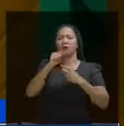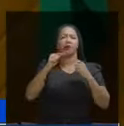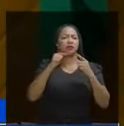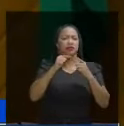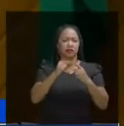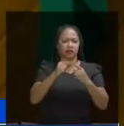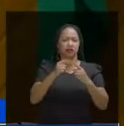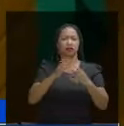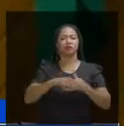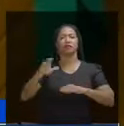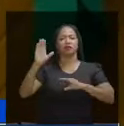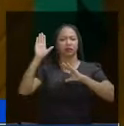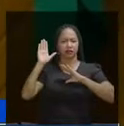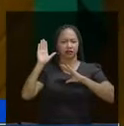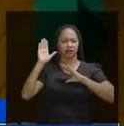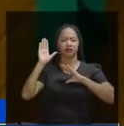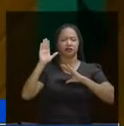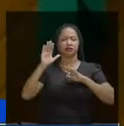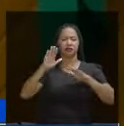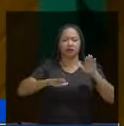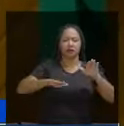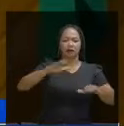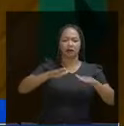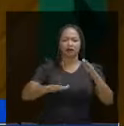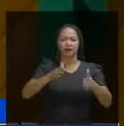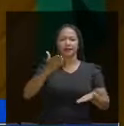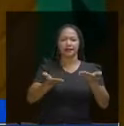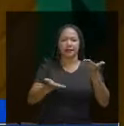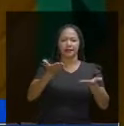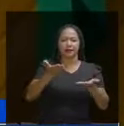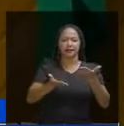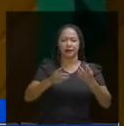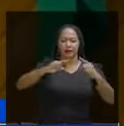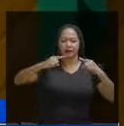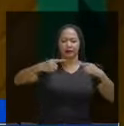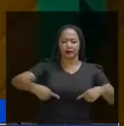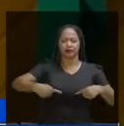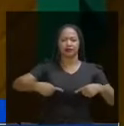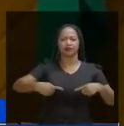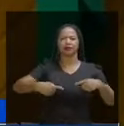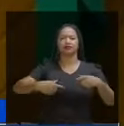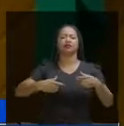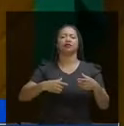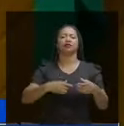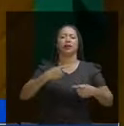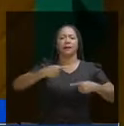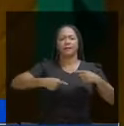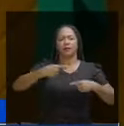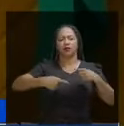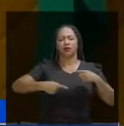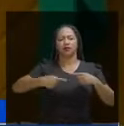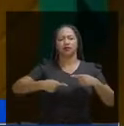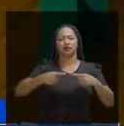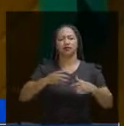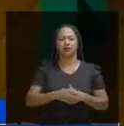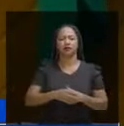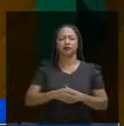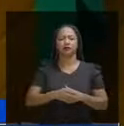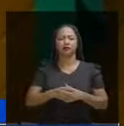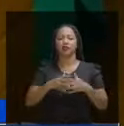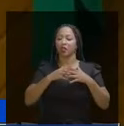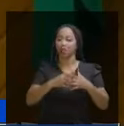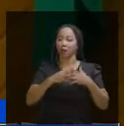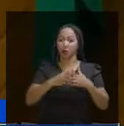potencial de colocar o candidato em desequilíbrio na disputa política. Neste ponto, é necessário frisar a importância de não se